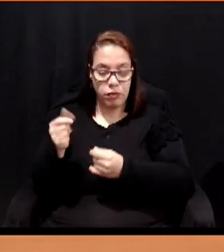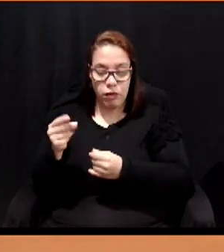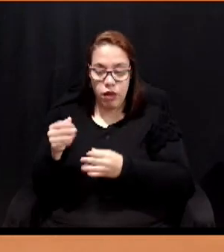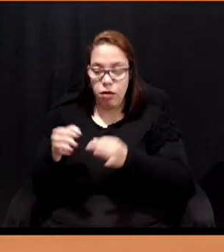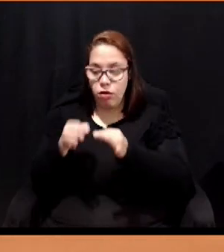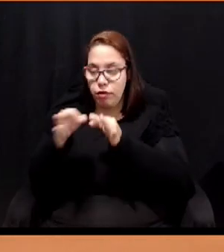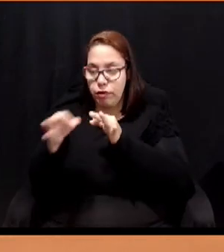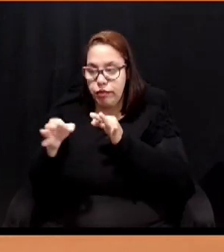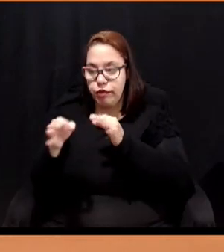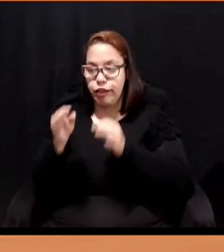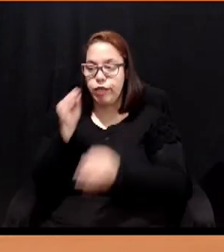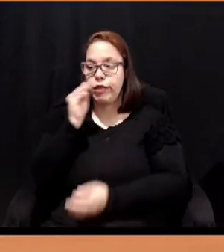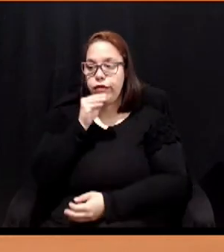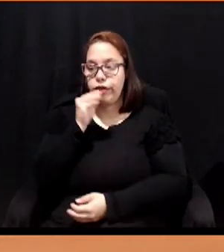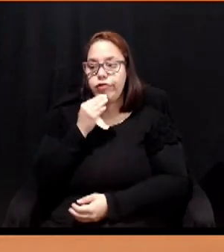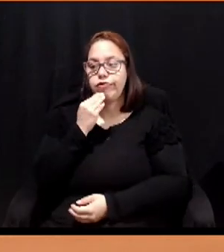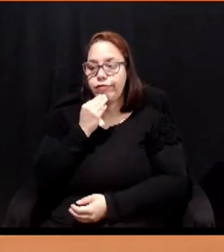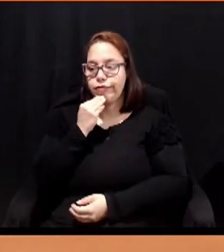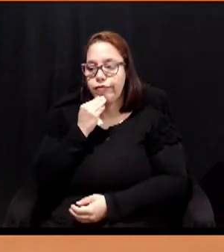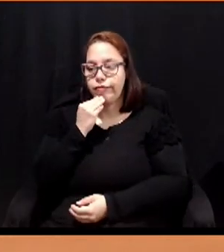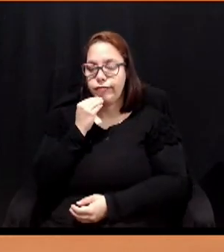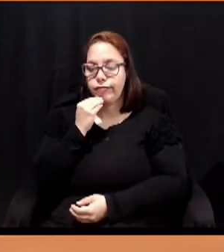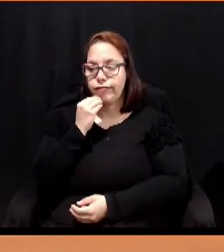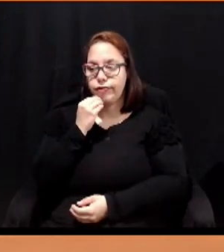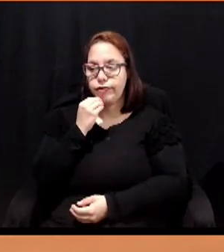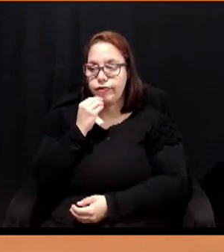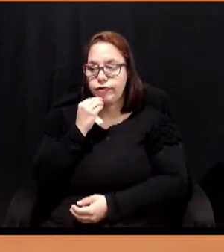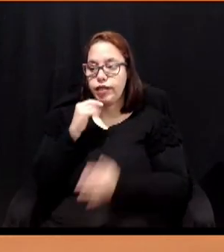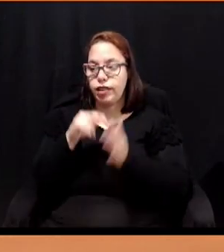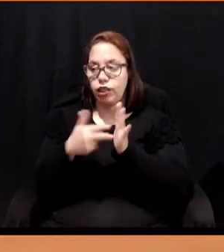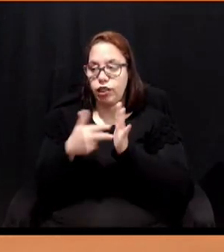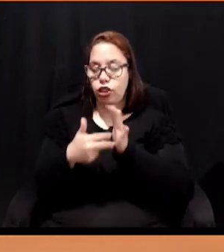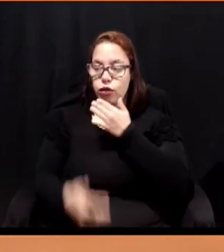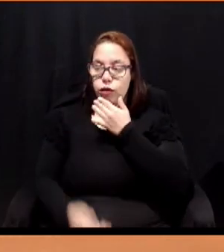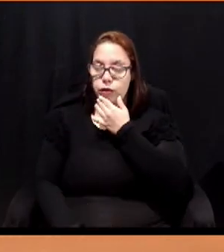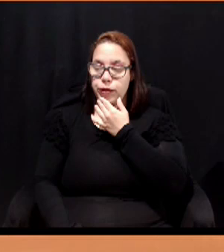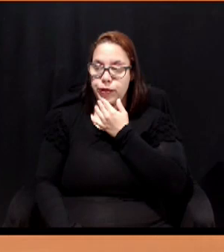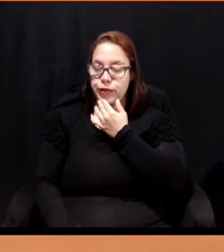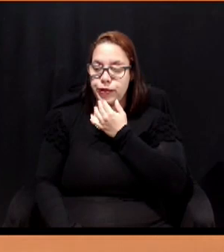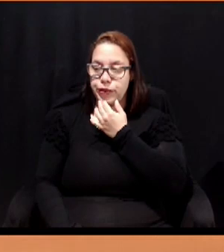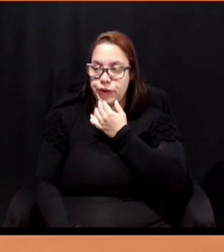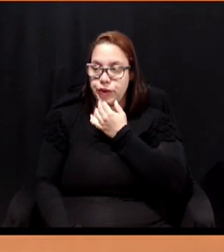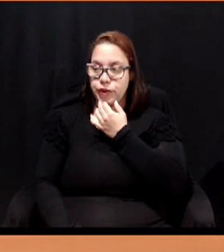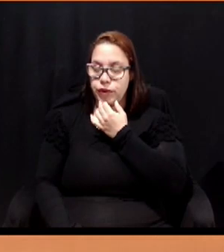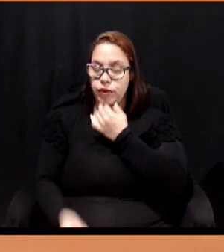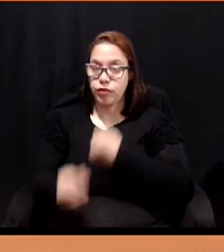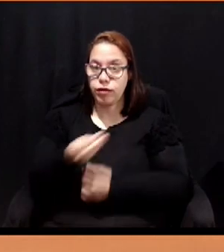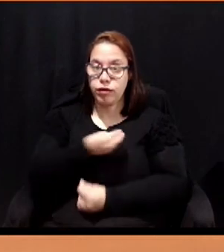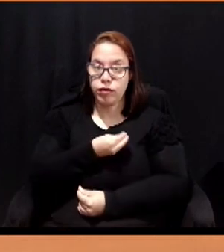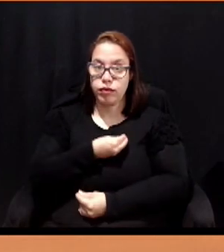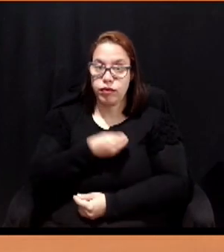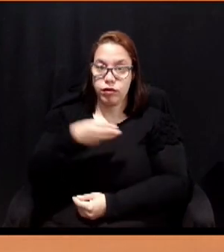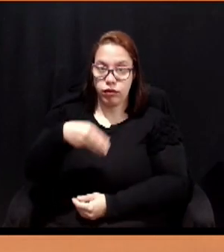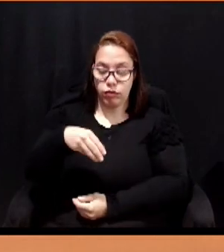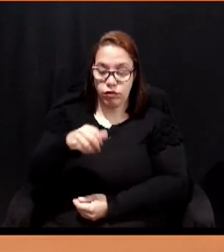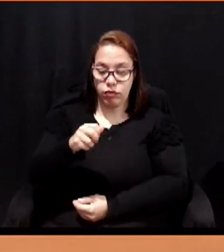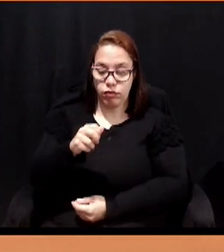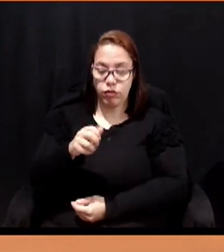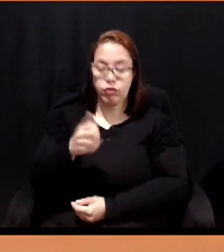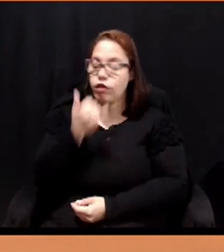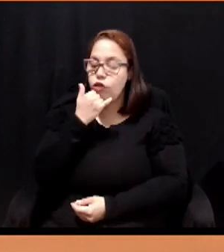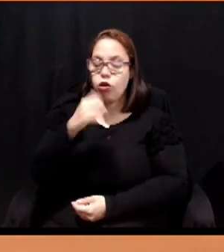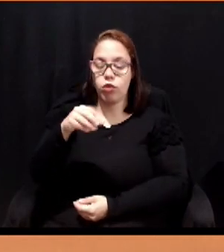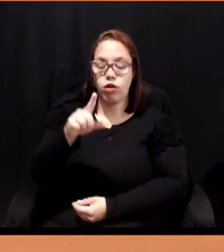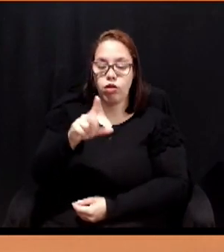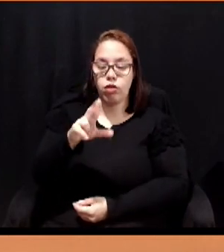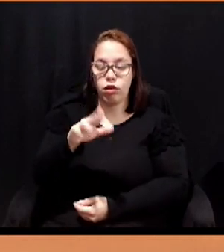frágeis também nesse cenário geopolítico que a gente está vivendo. E agora passar para o Luiz, para ele trazer